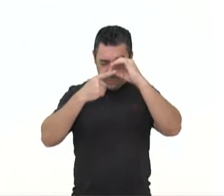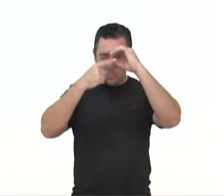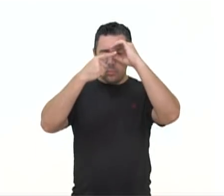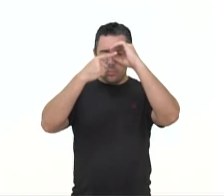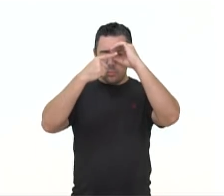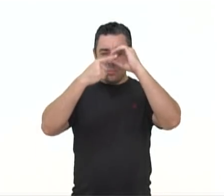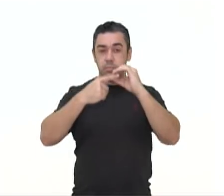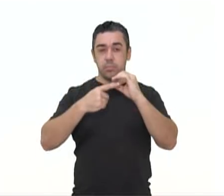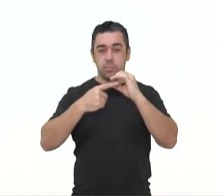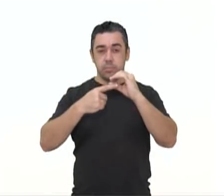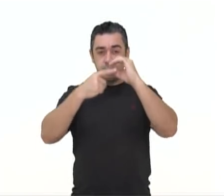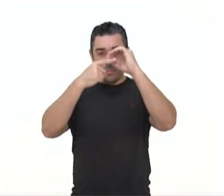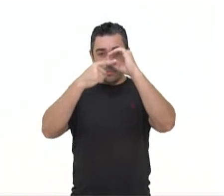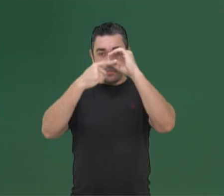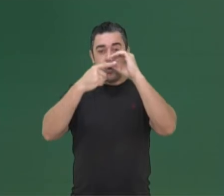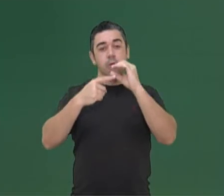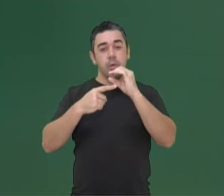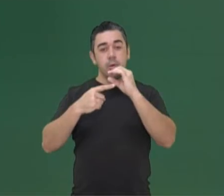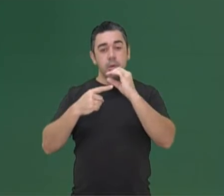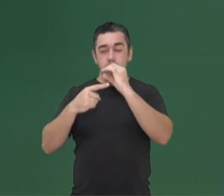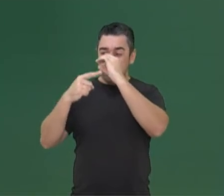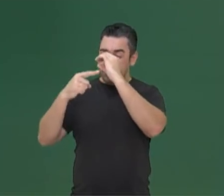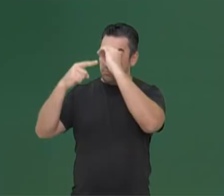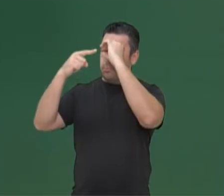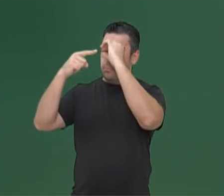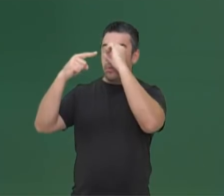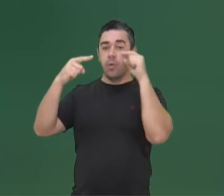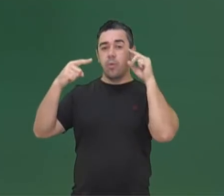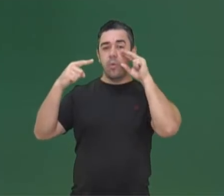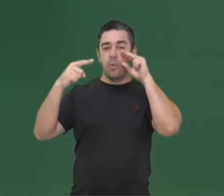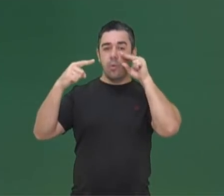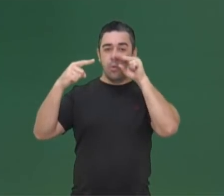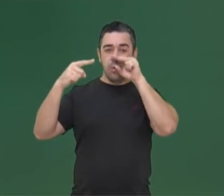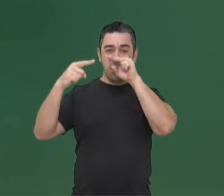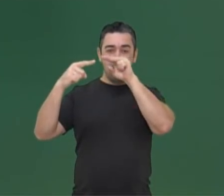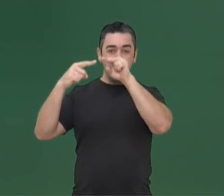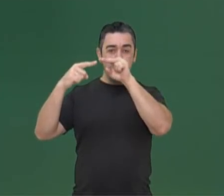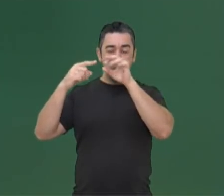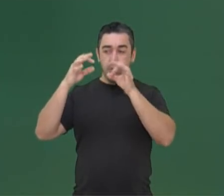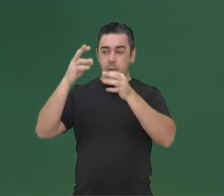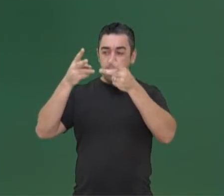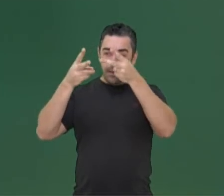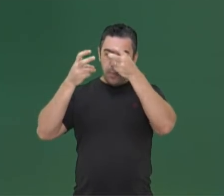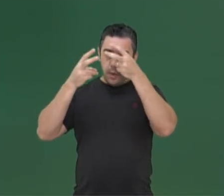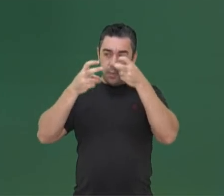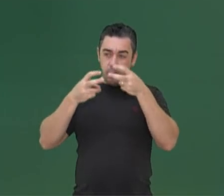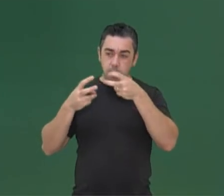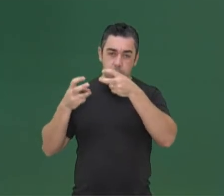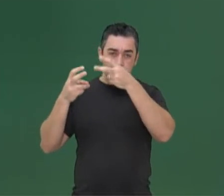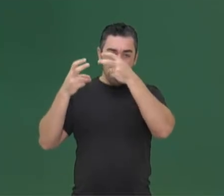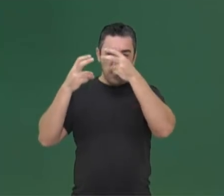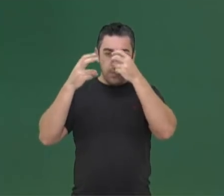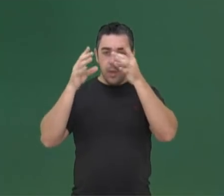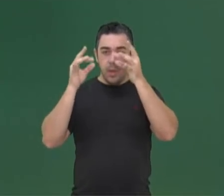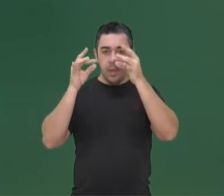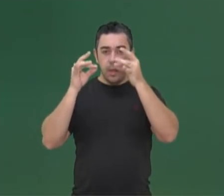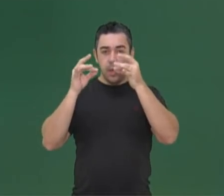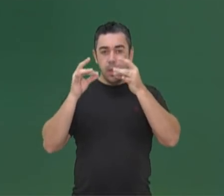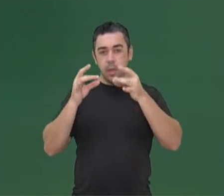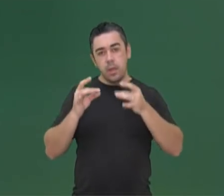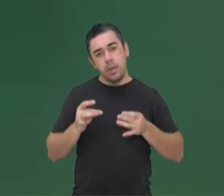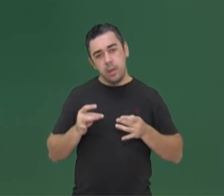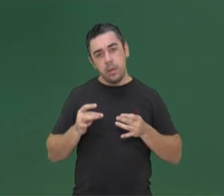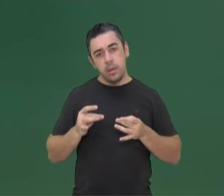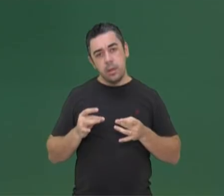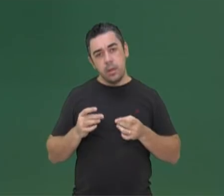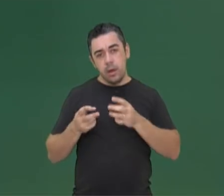esse microscópio, deixava de pé, ele segurava por essa ponta e observava pelo buraquinho onde tinha